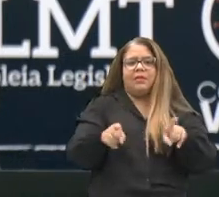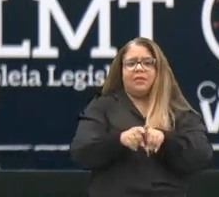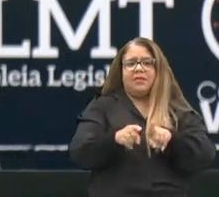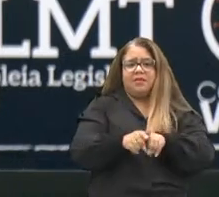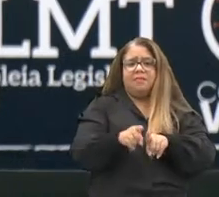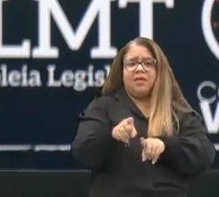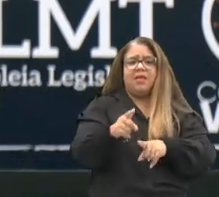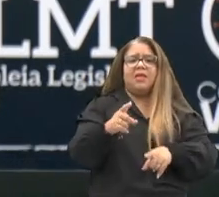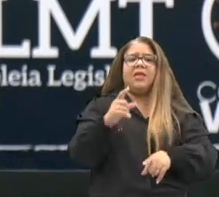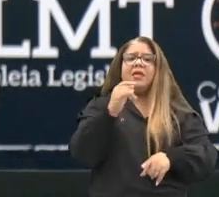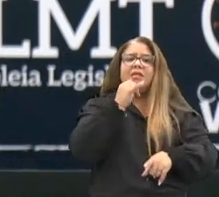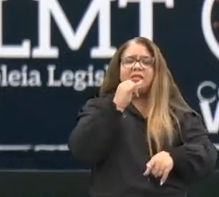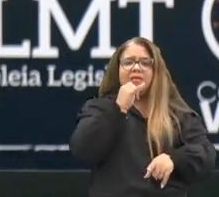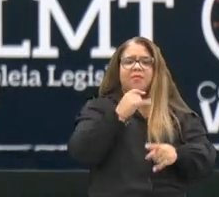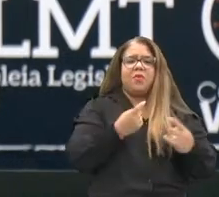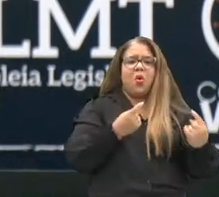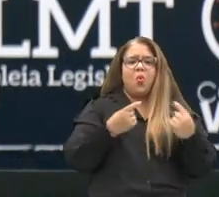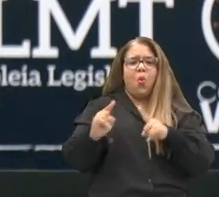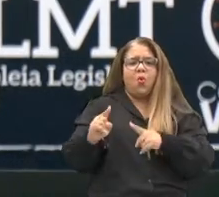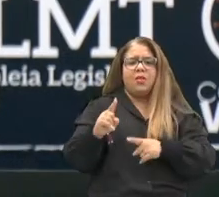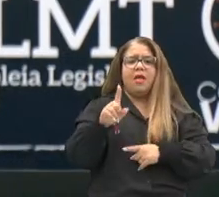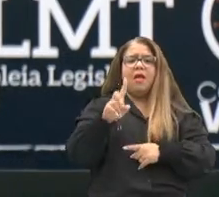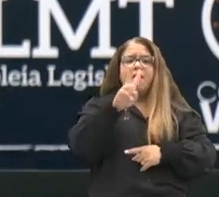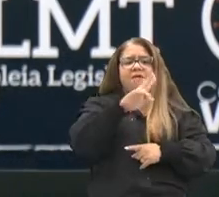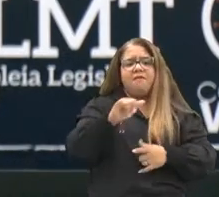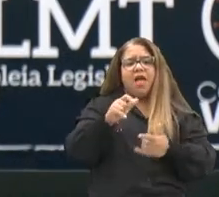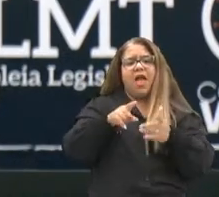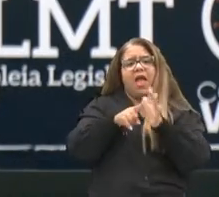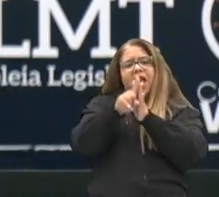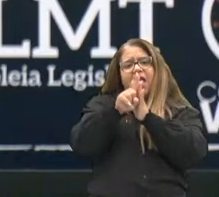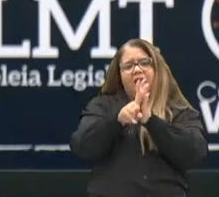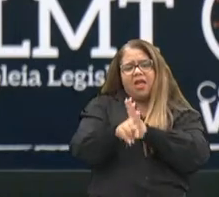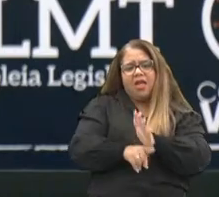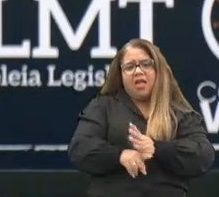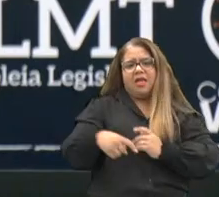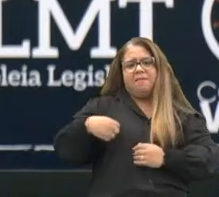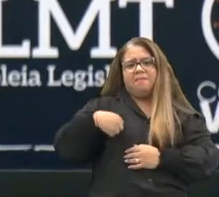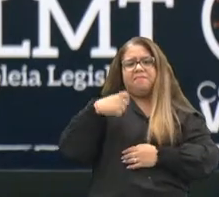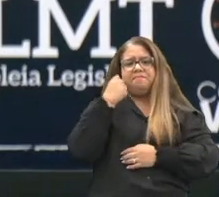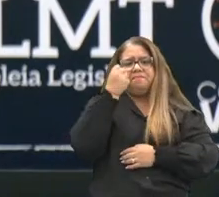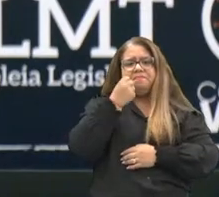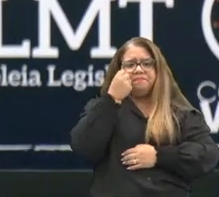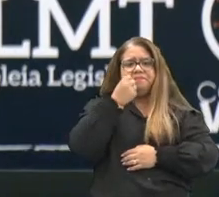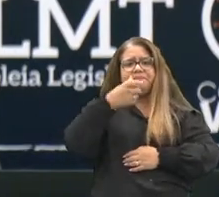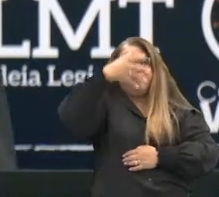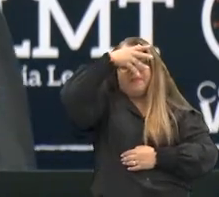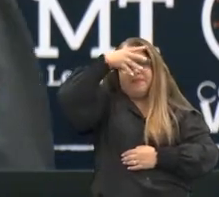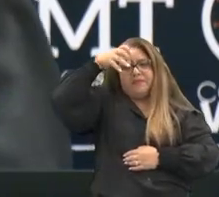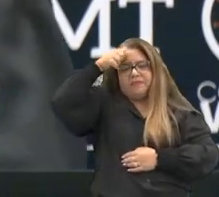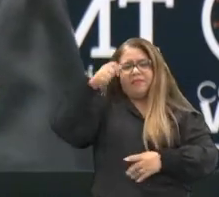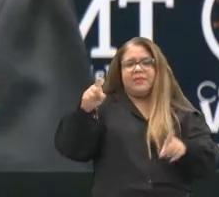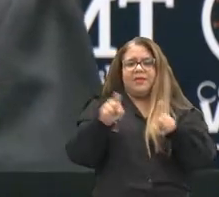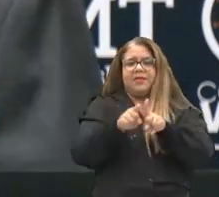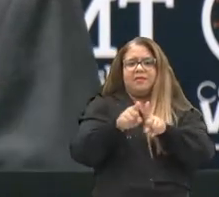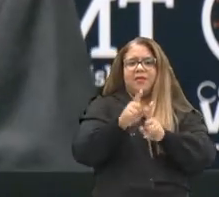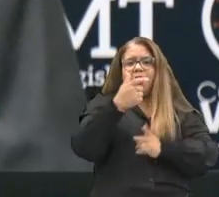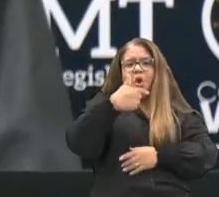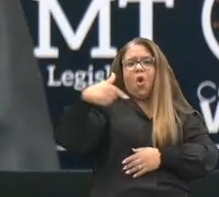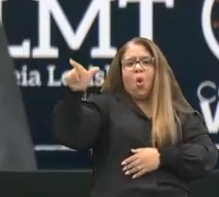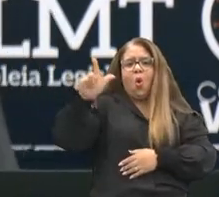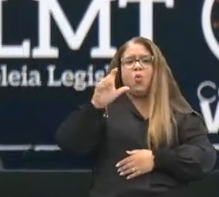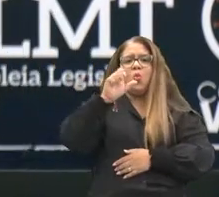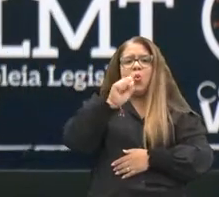que ainda será analisada por mim enquanto senador de Mato Grosso e por outro 80